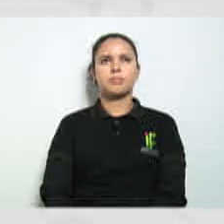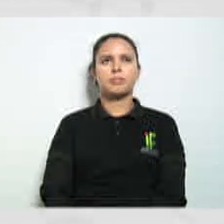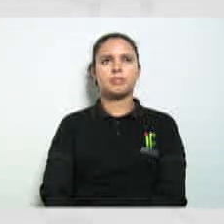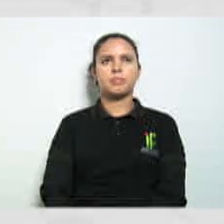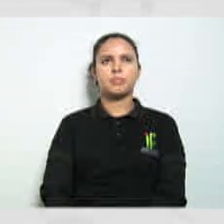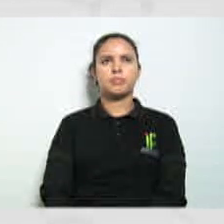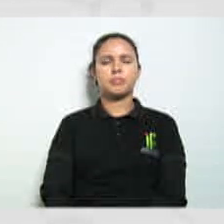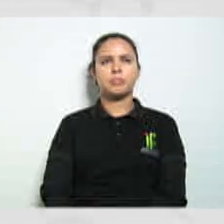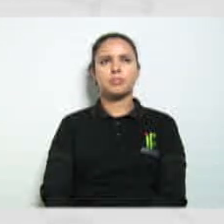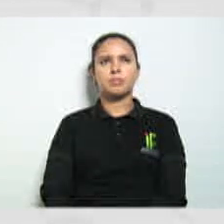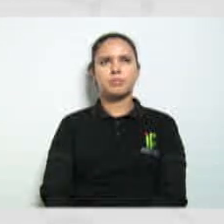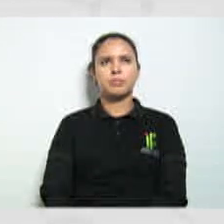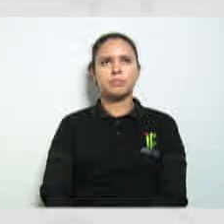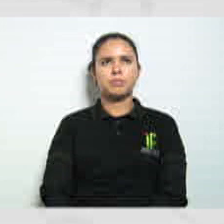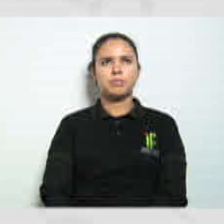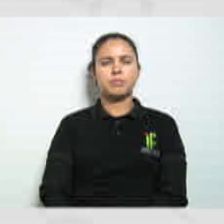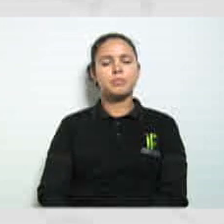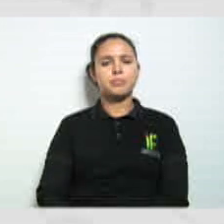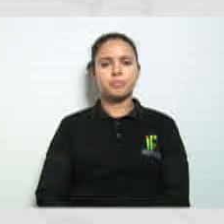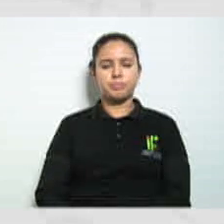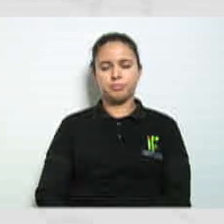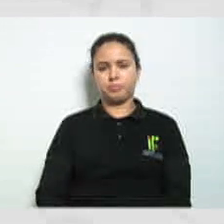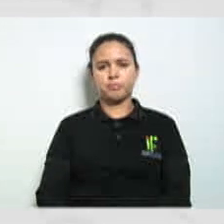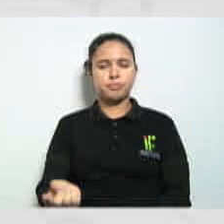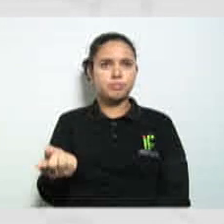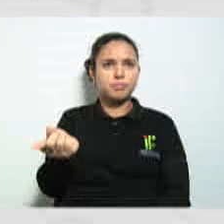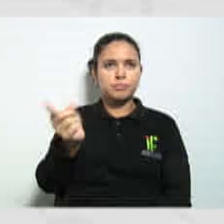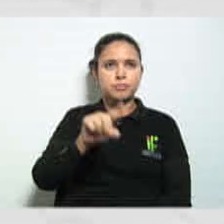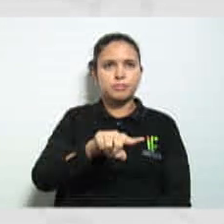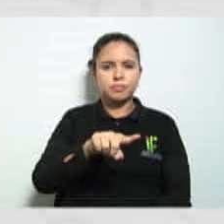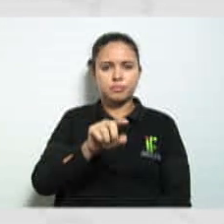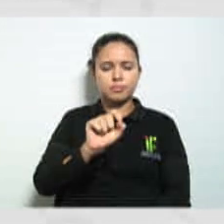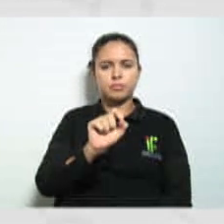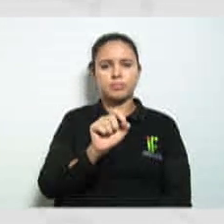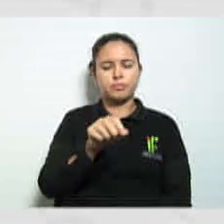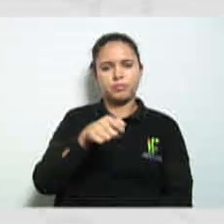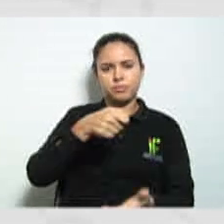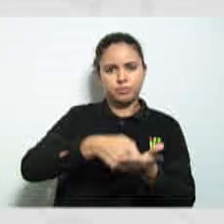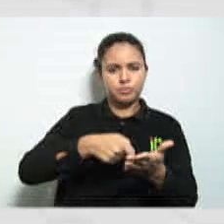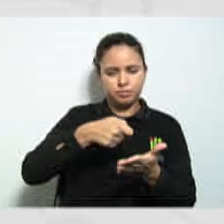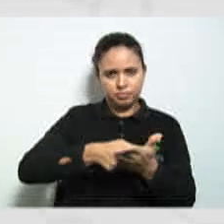direitos. E do outro lado aqui as obrigações